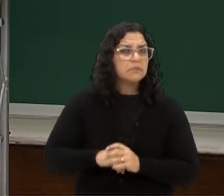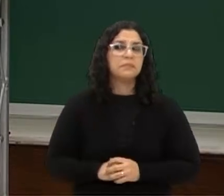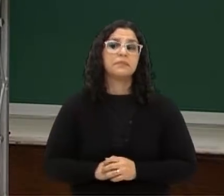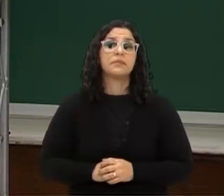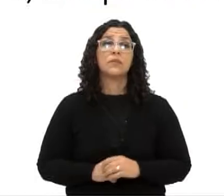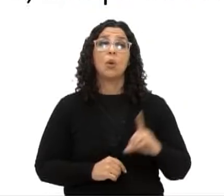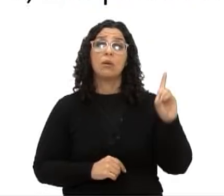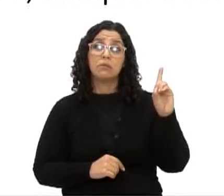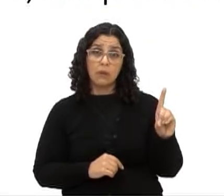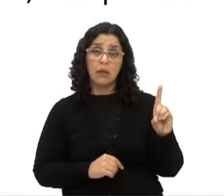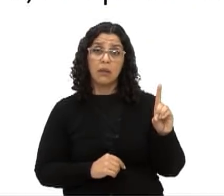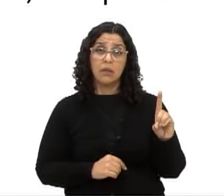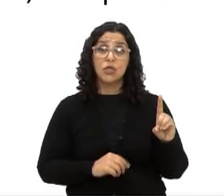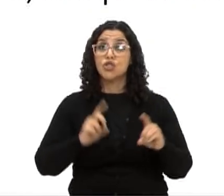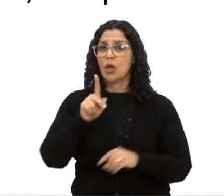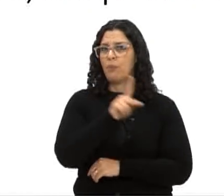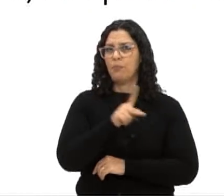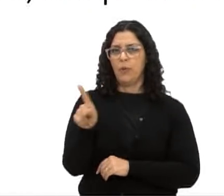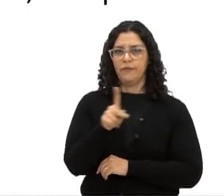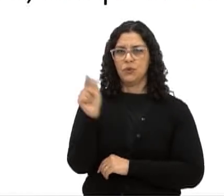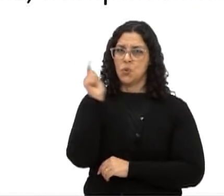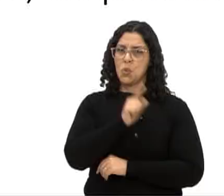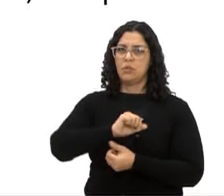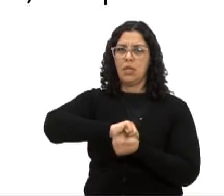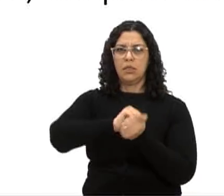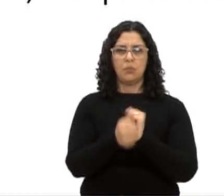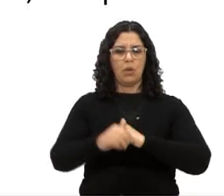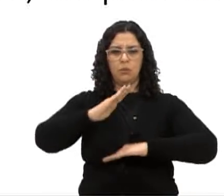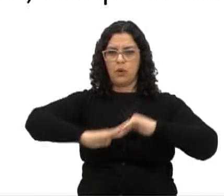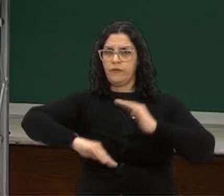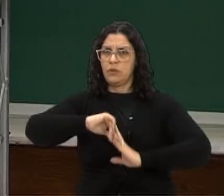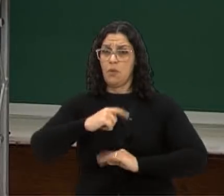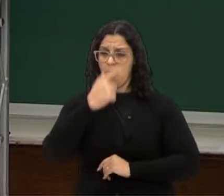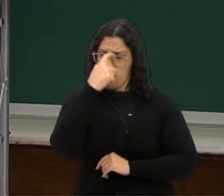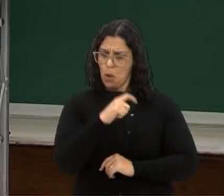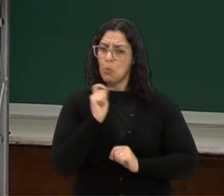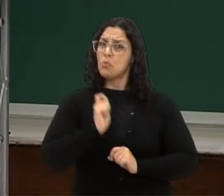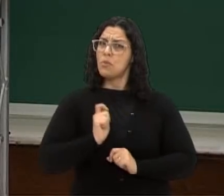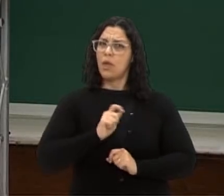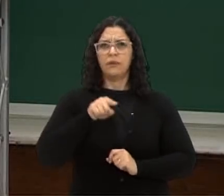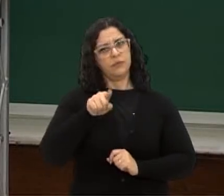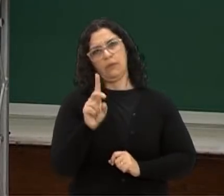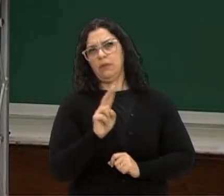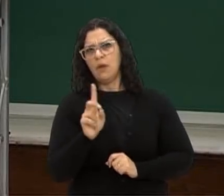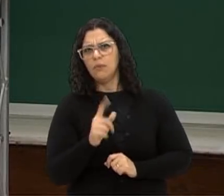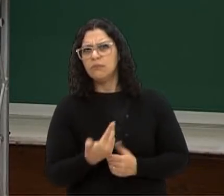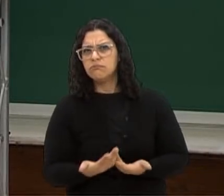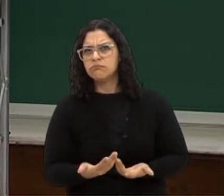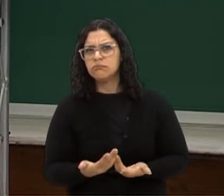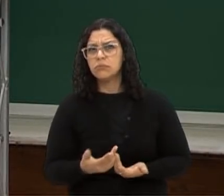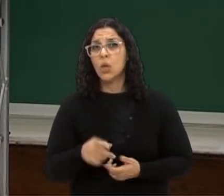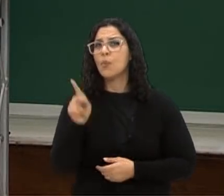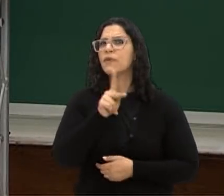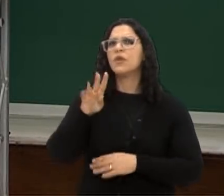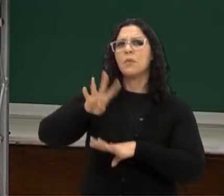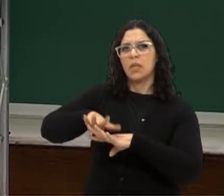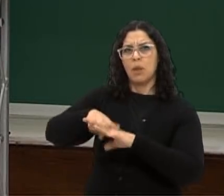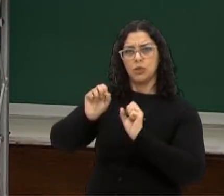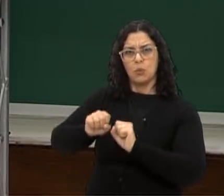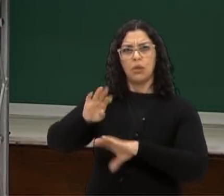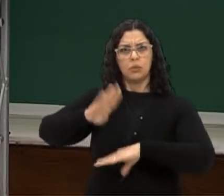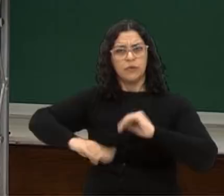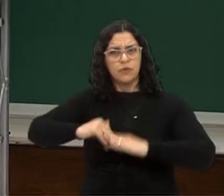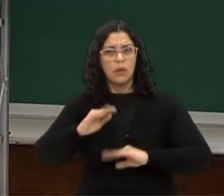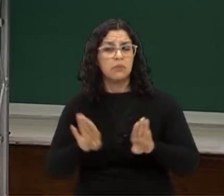isso? Ou apenas professores podem ser atletas profissionais. Então, só eu posso ser um atleta profissional, só o professor de matemática pode ser um